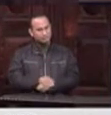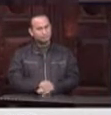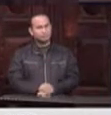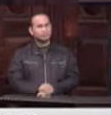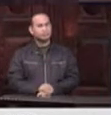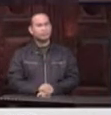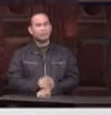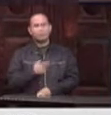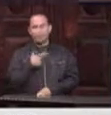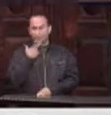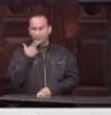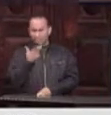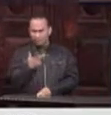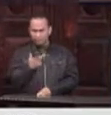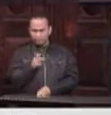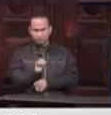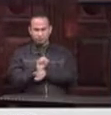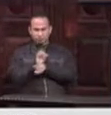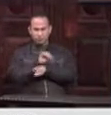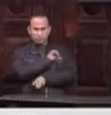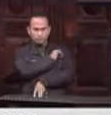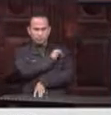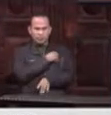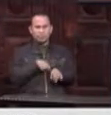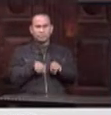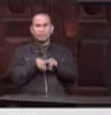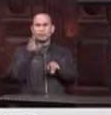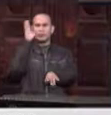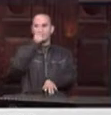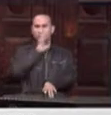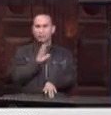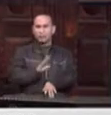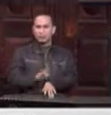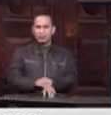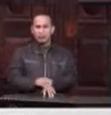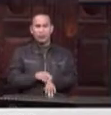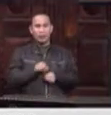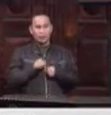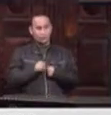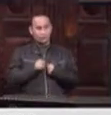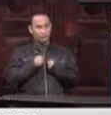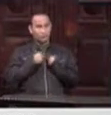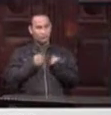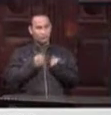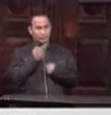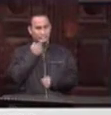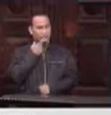vem se falando no estado do Rio de Janeiro e no Brasil, as forças ditas